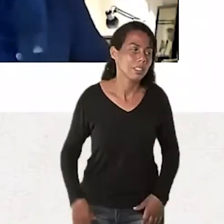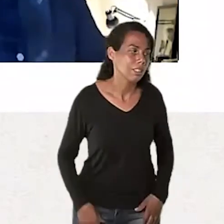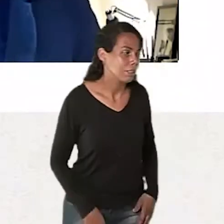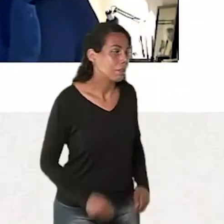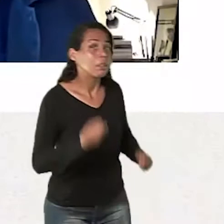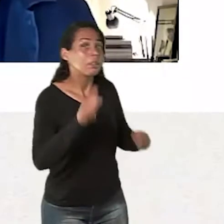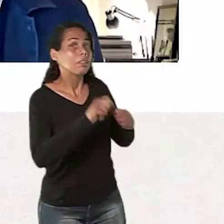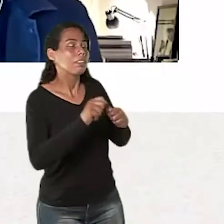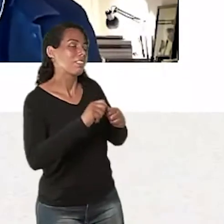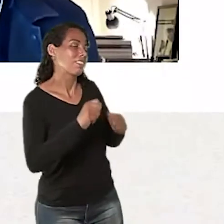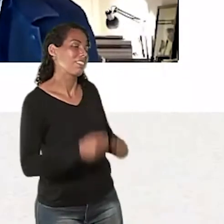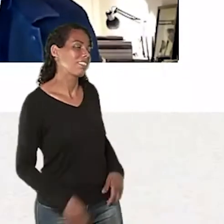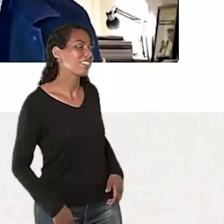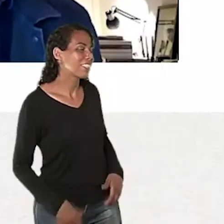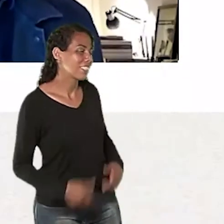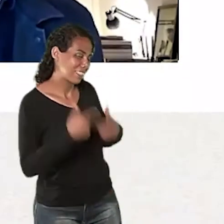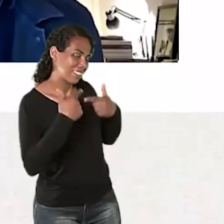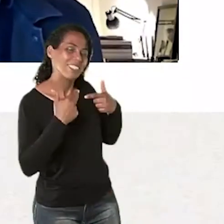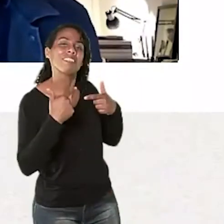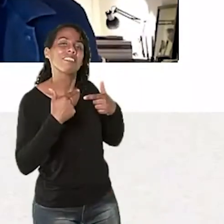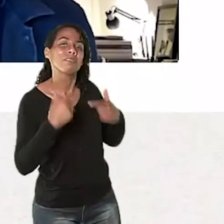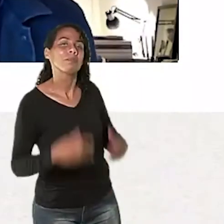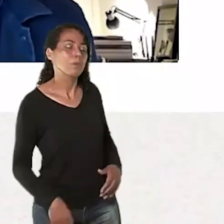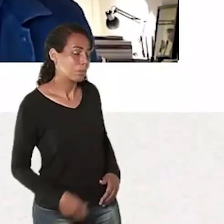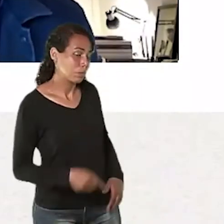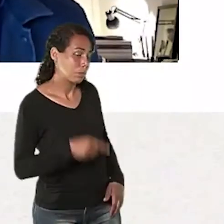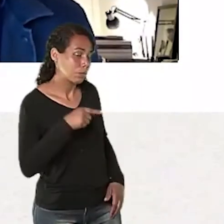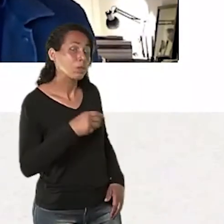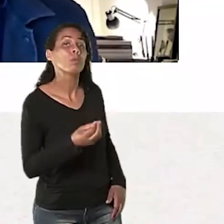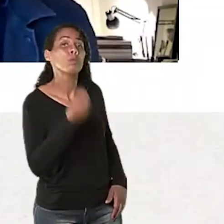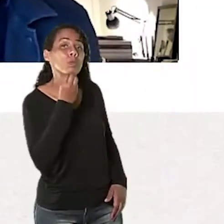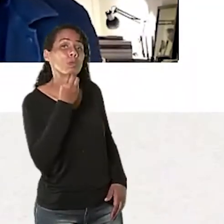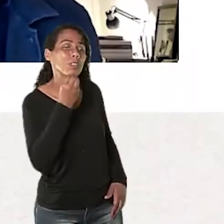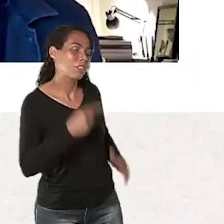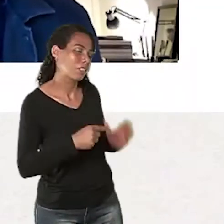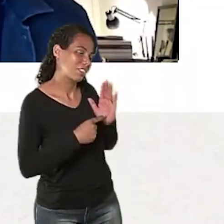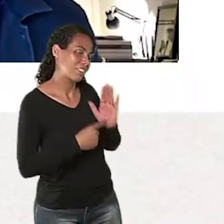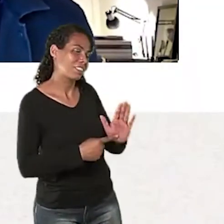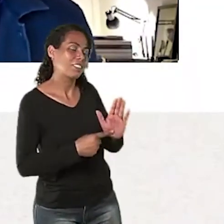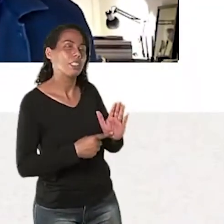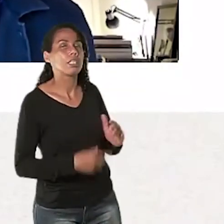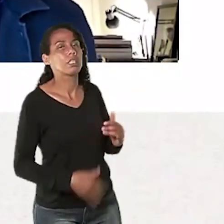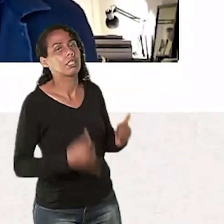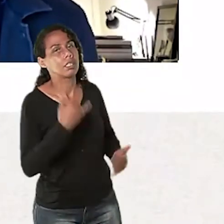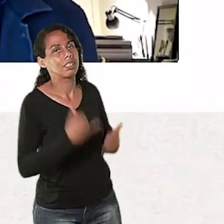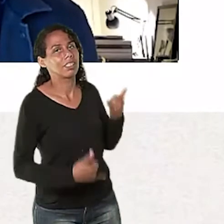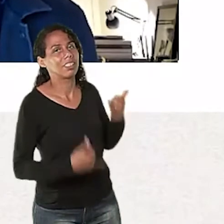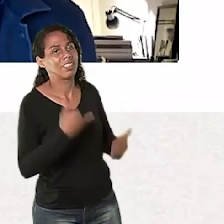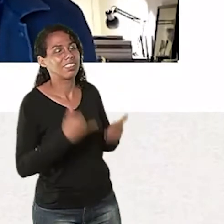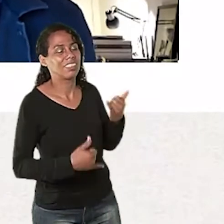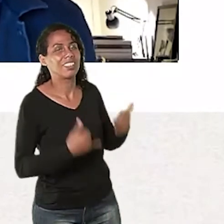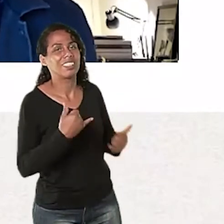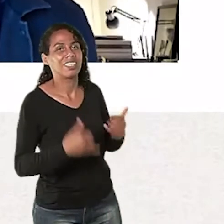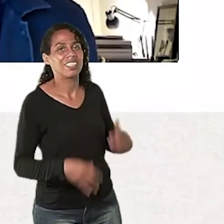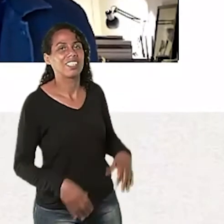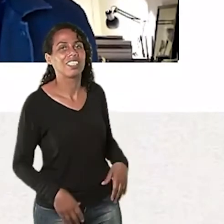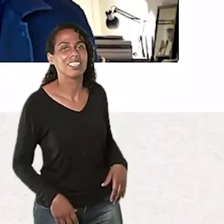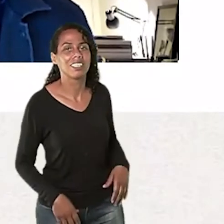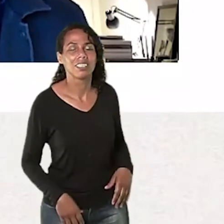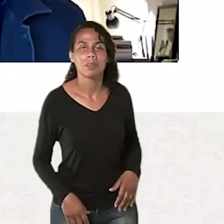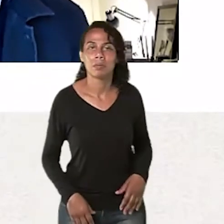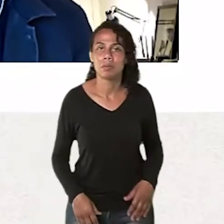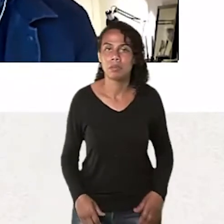peguei ele. Imagina você ler. Imagina. Respeito demais os poetas. Essa